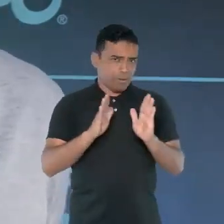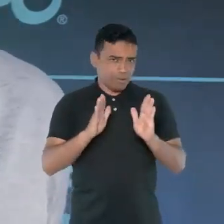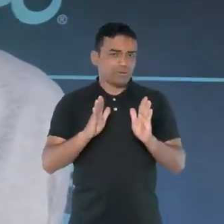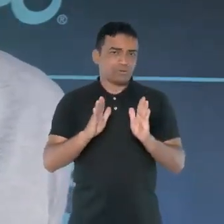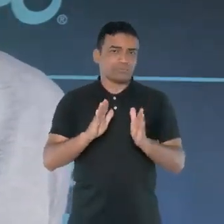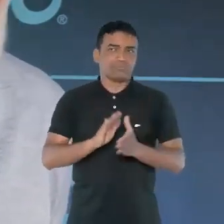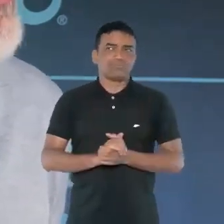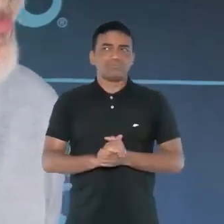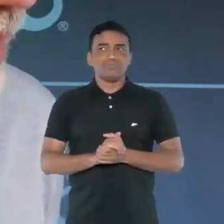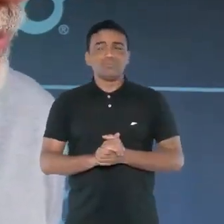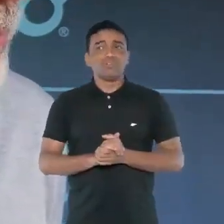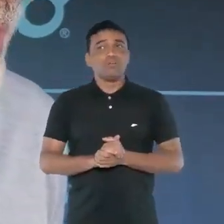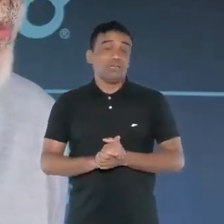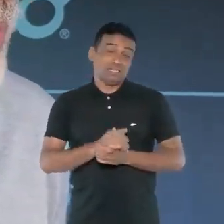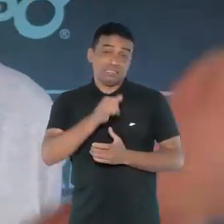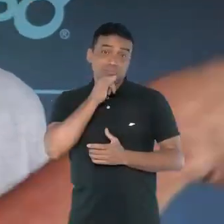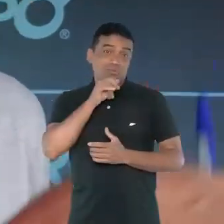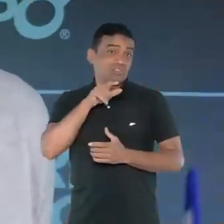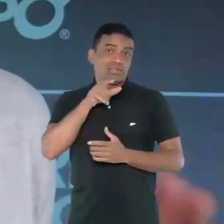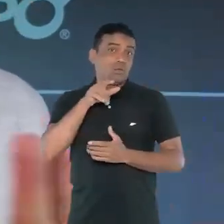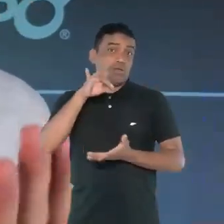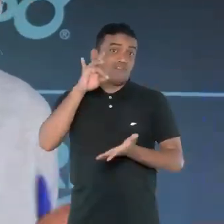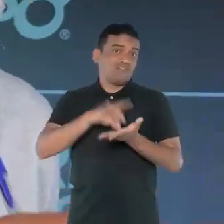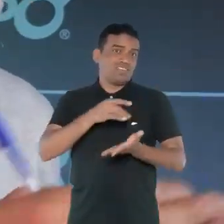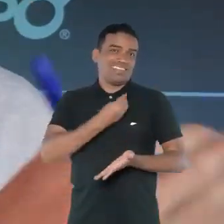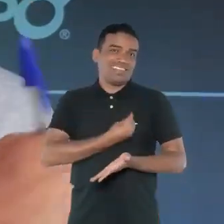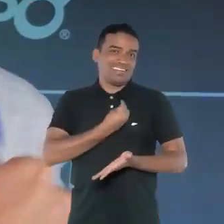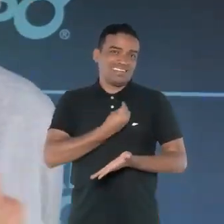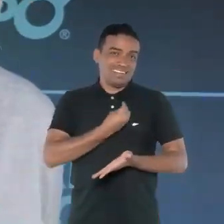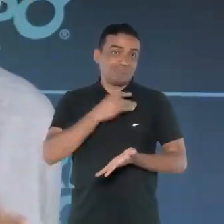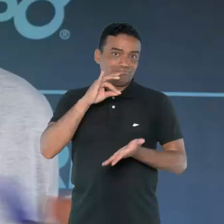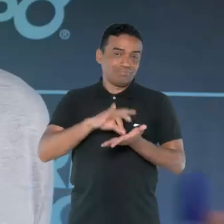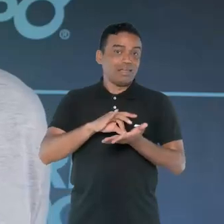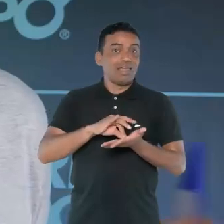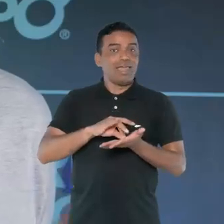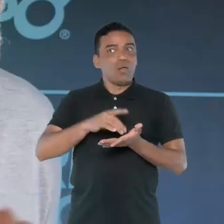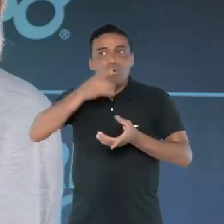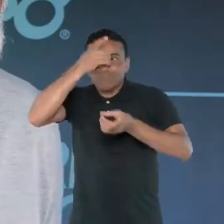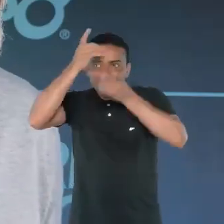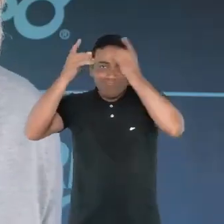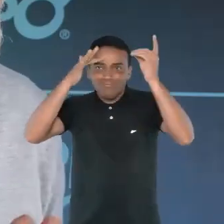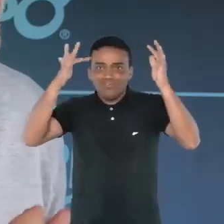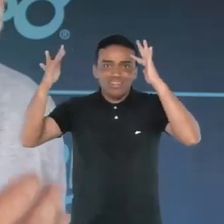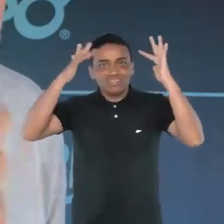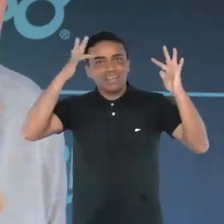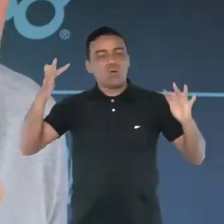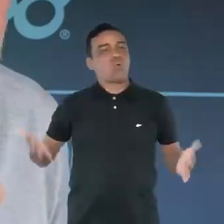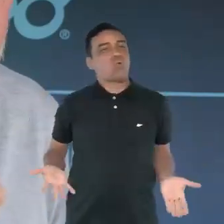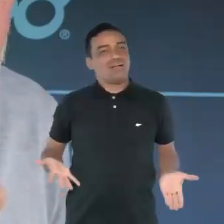se tratava de uma ficção, né? Mas eu percebo que há